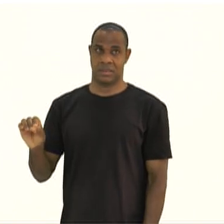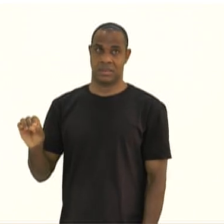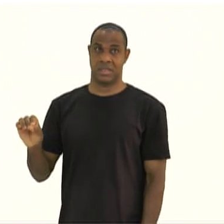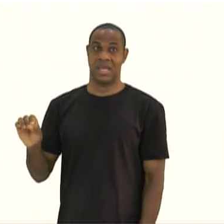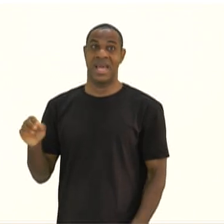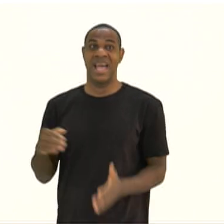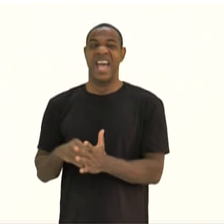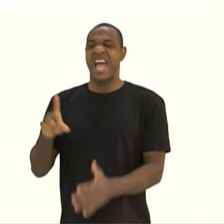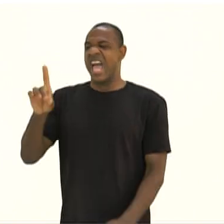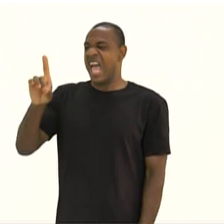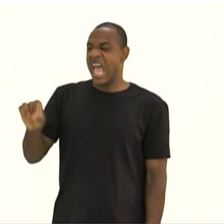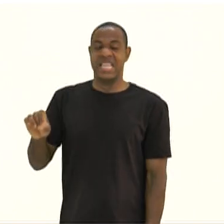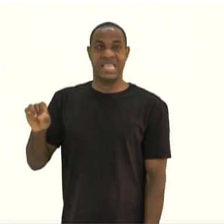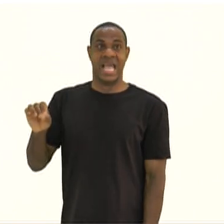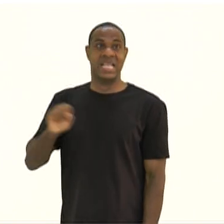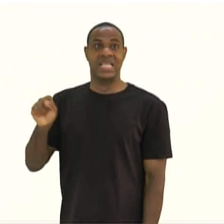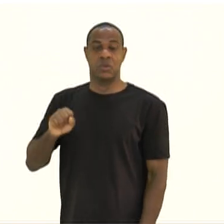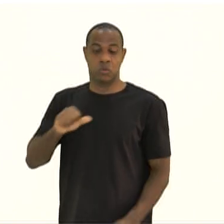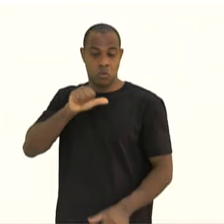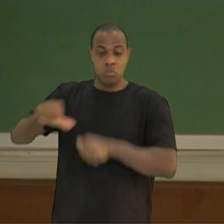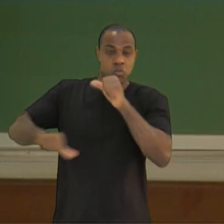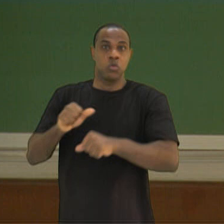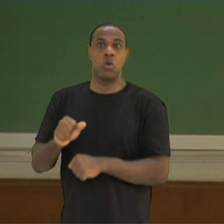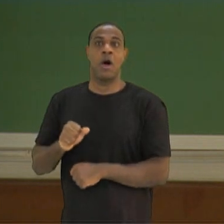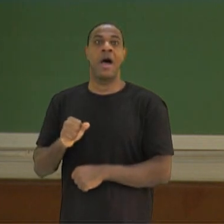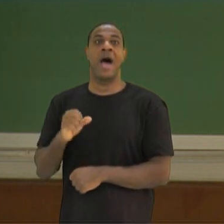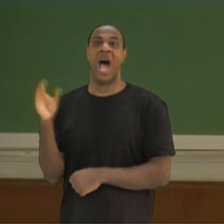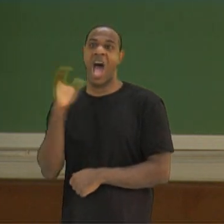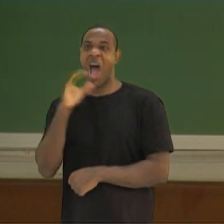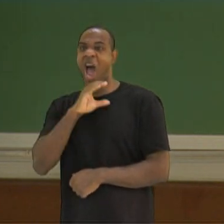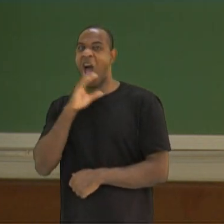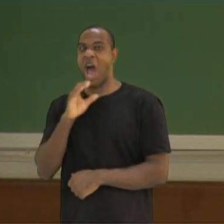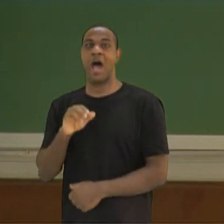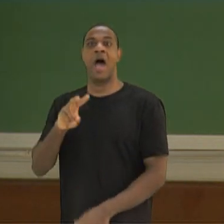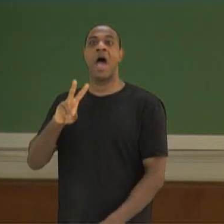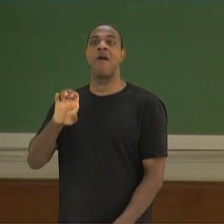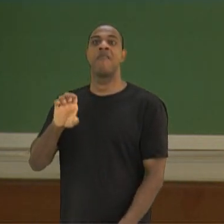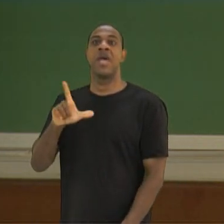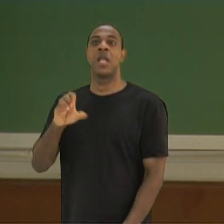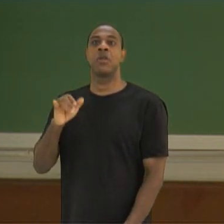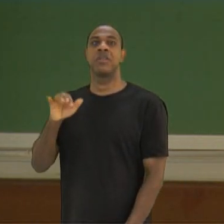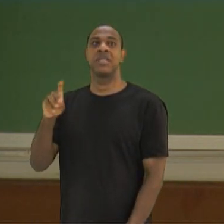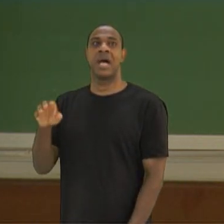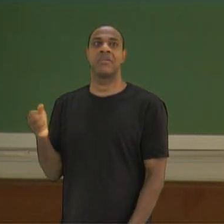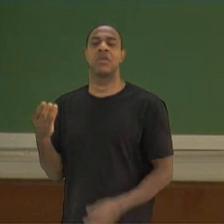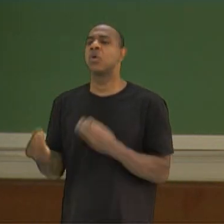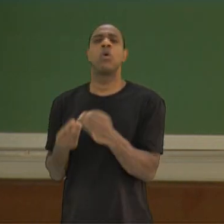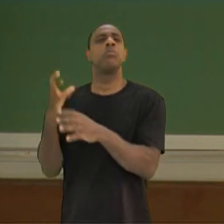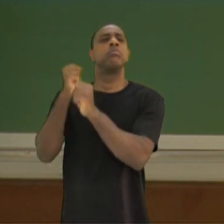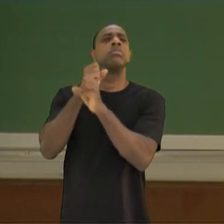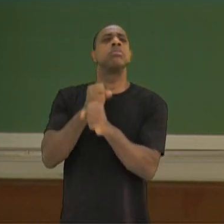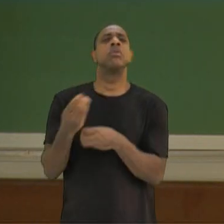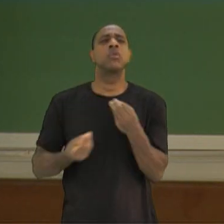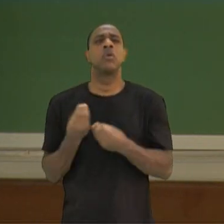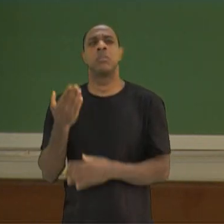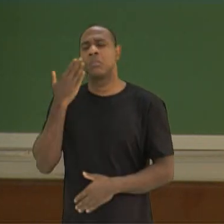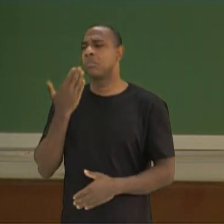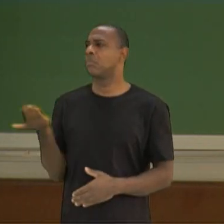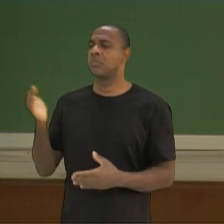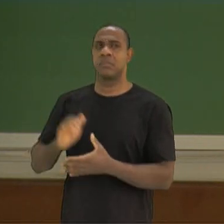10 segundos houve essa alteração de velocidade. Então, como que fica o cálculo dessa aceleração? Olha